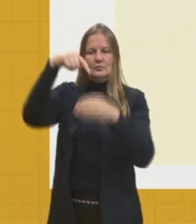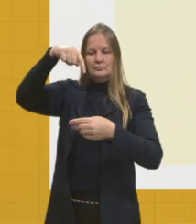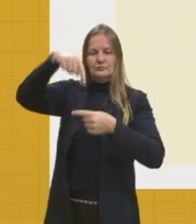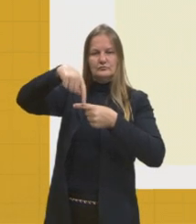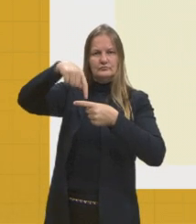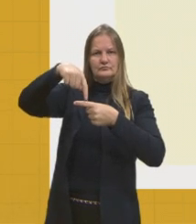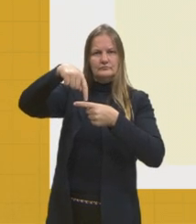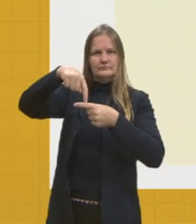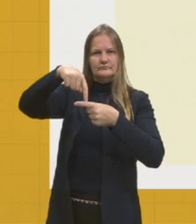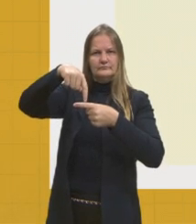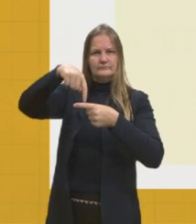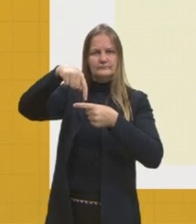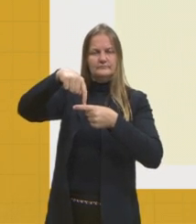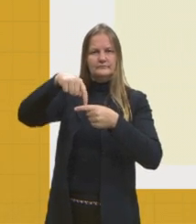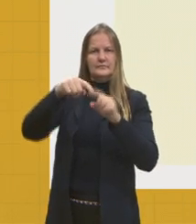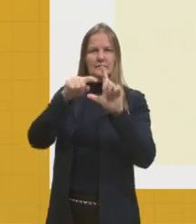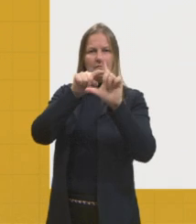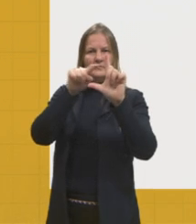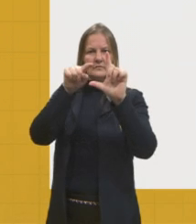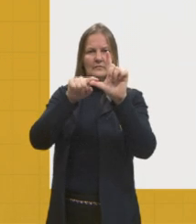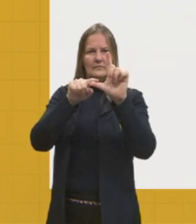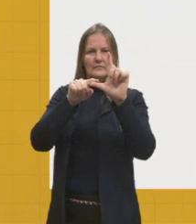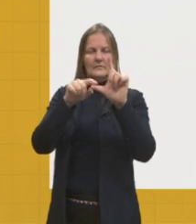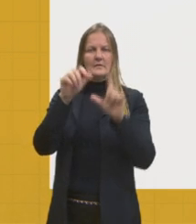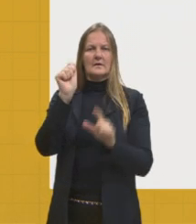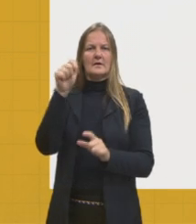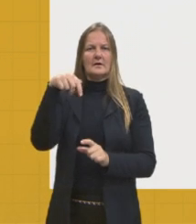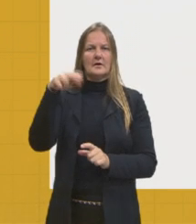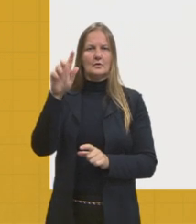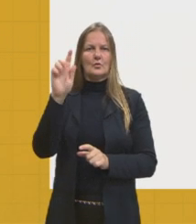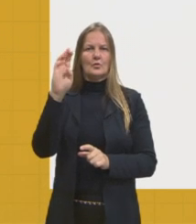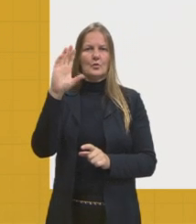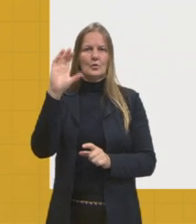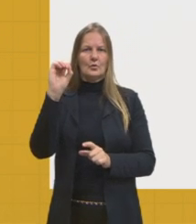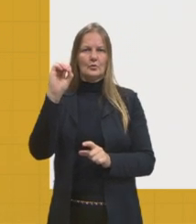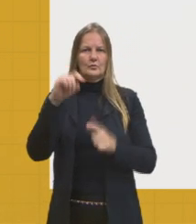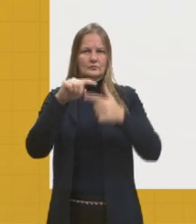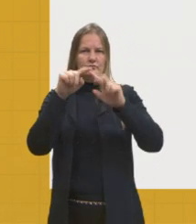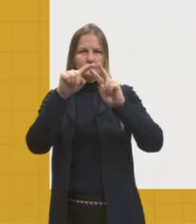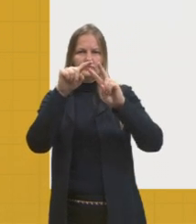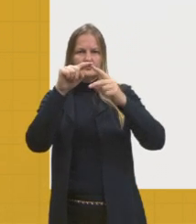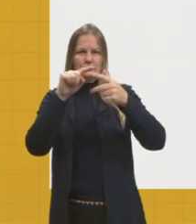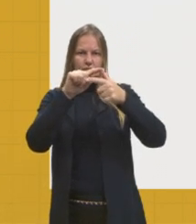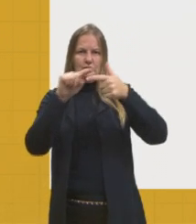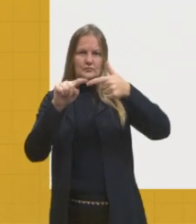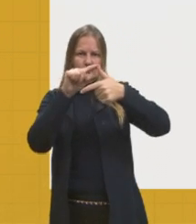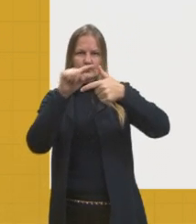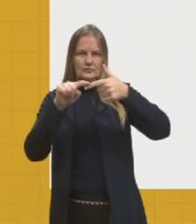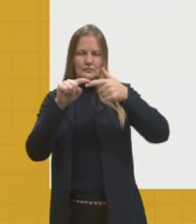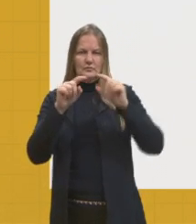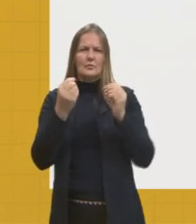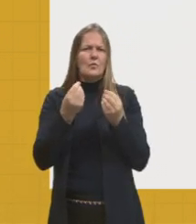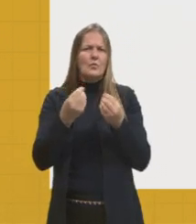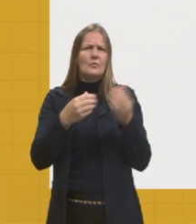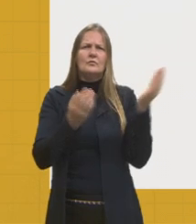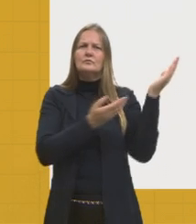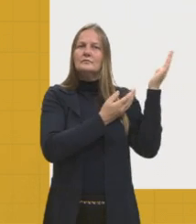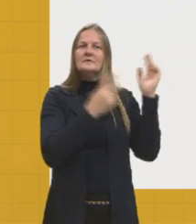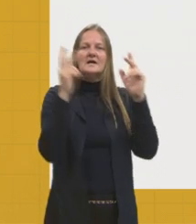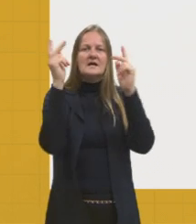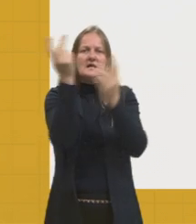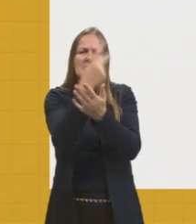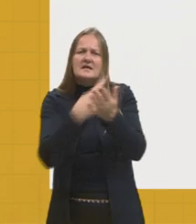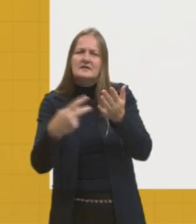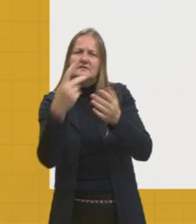a outra correto formando um ângulo reto e aqui nesse novo desenho eu tenho que eu tenho